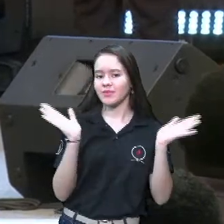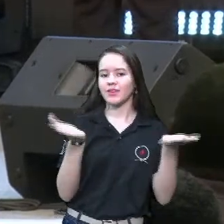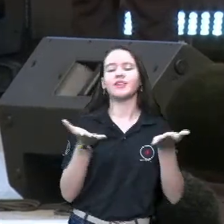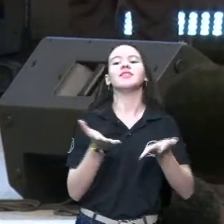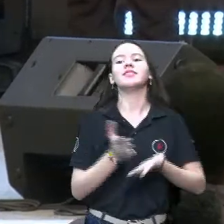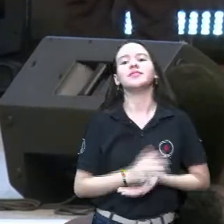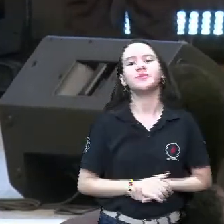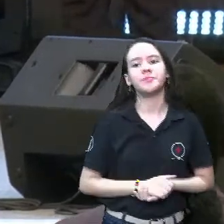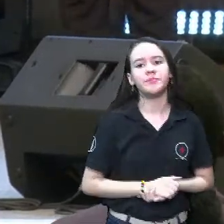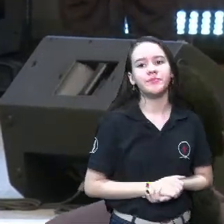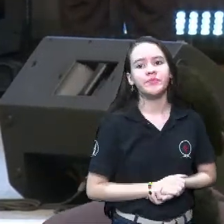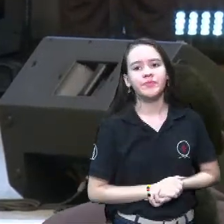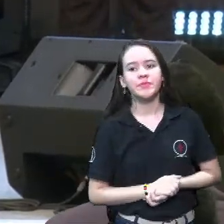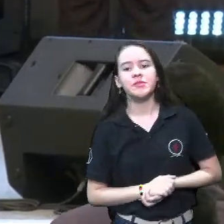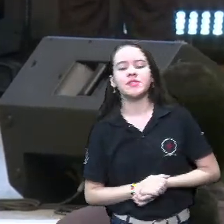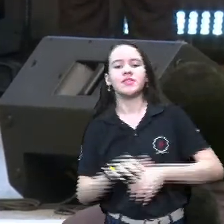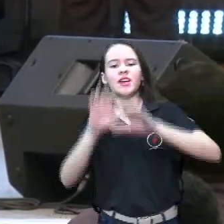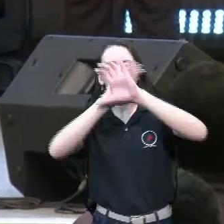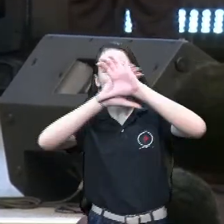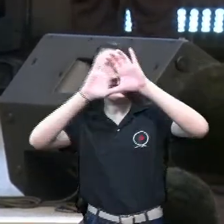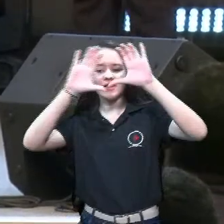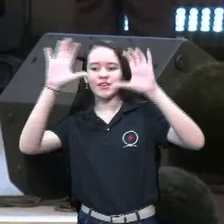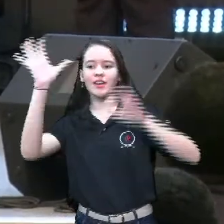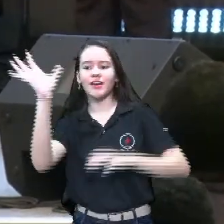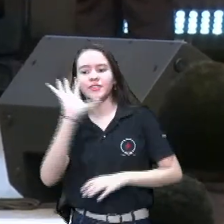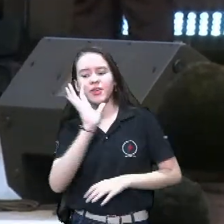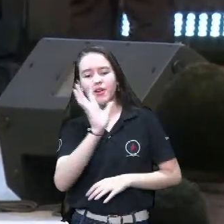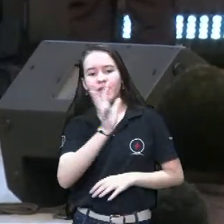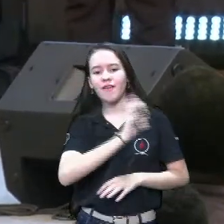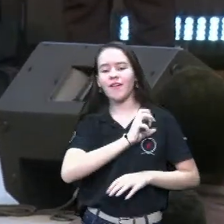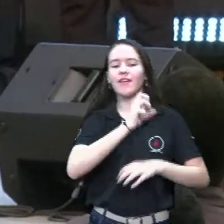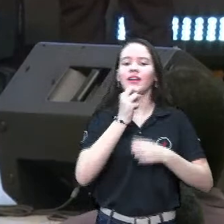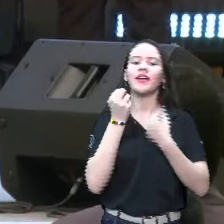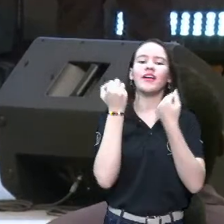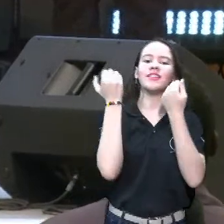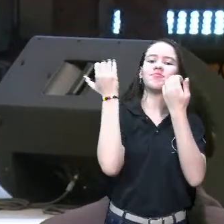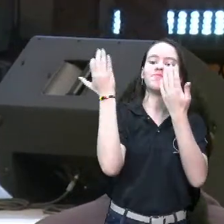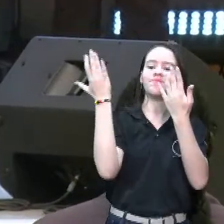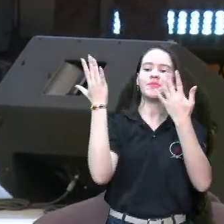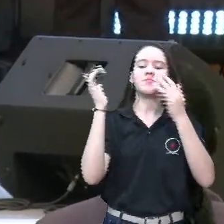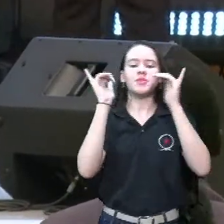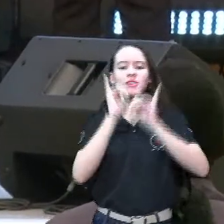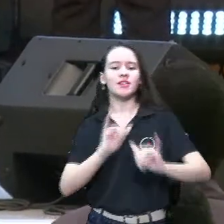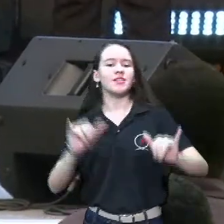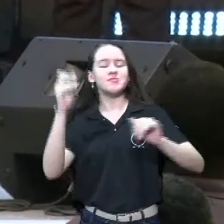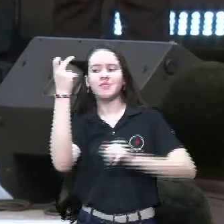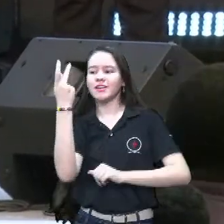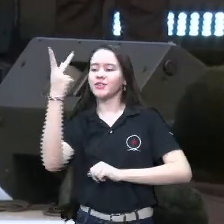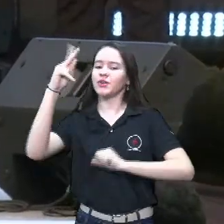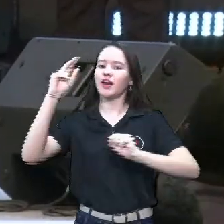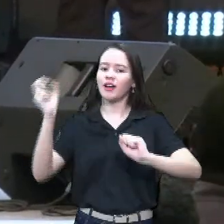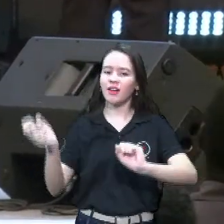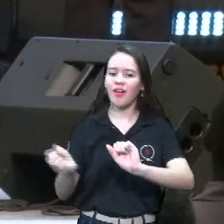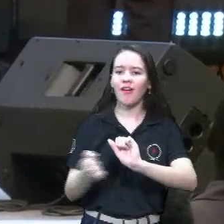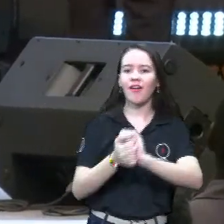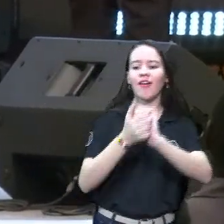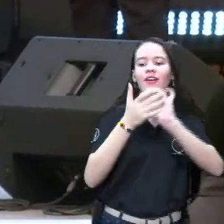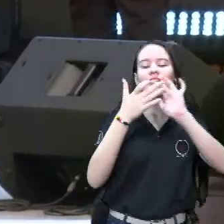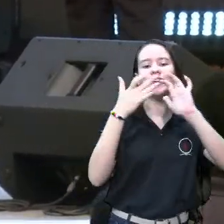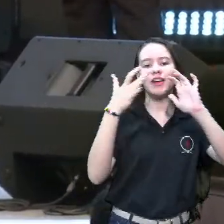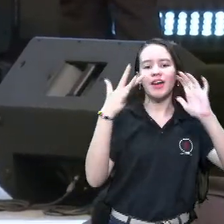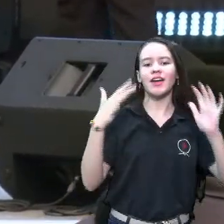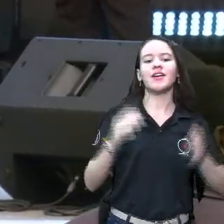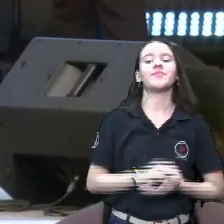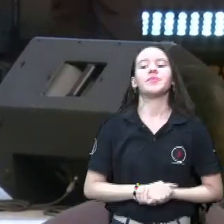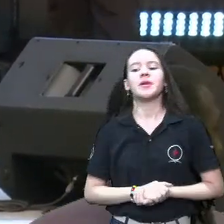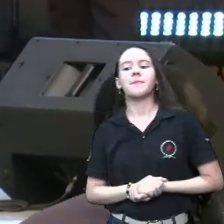O céu te adora. Tem Tem alguém para dizer isso? Proclama a tua